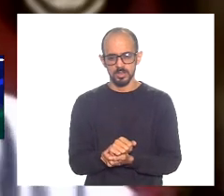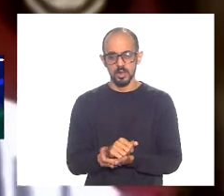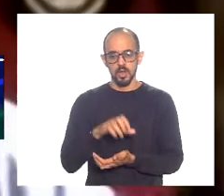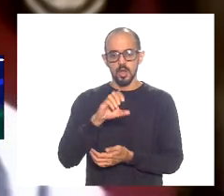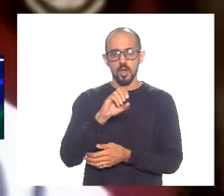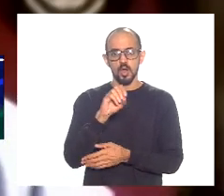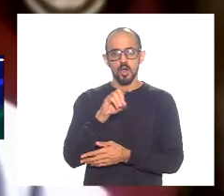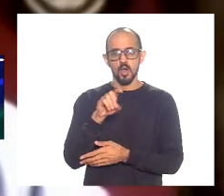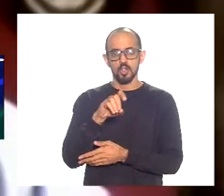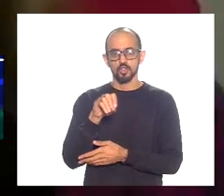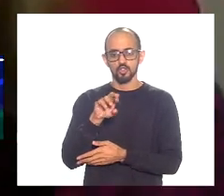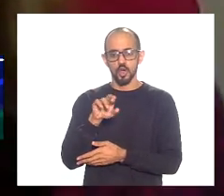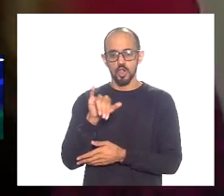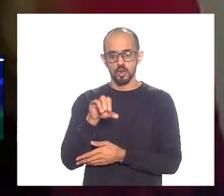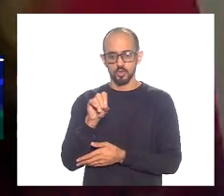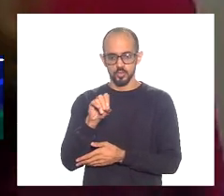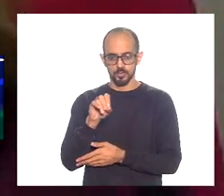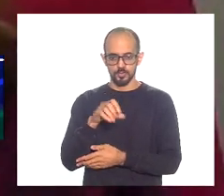Osório, não é?